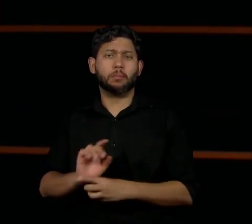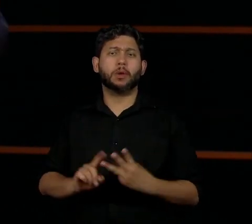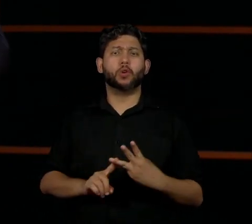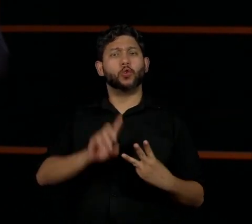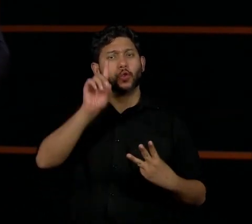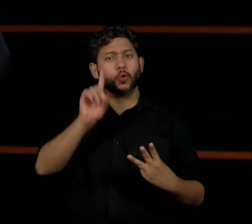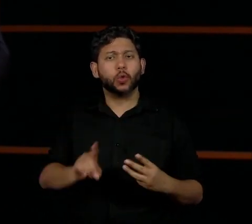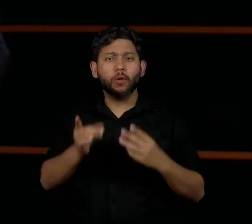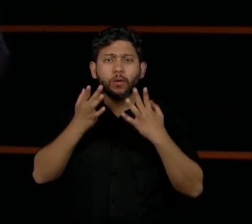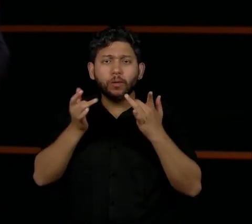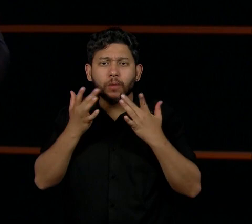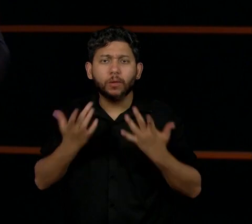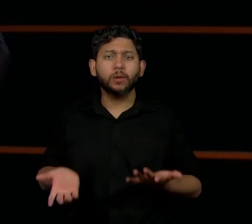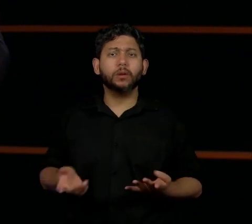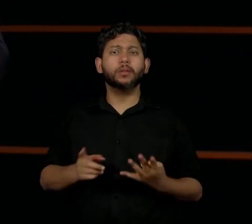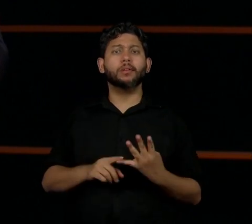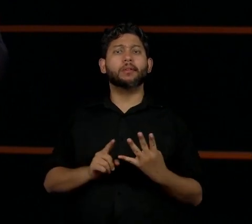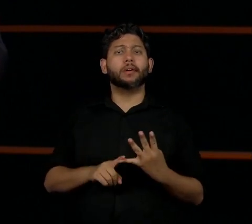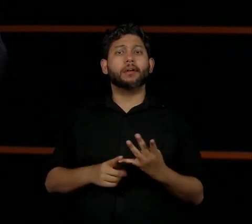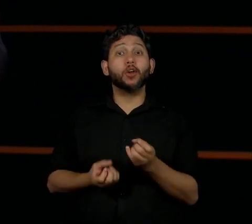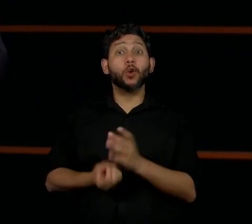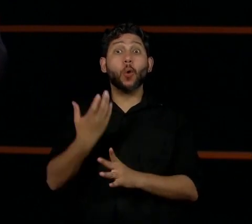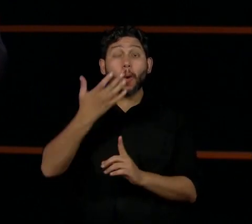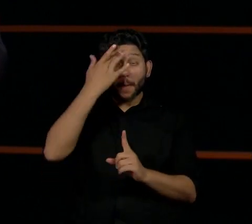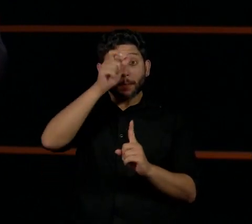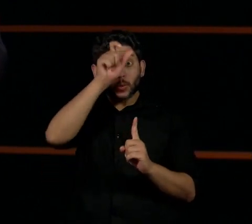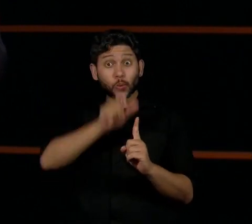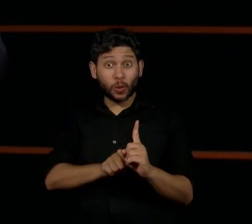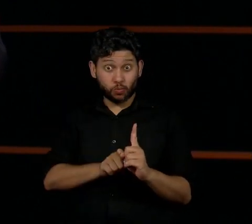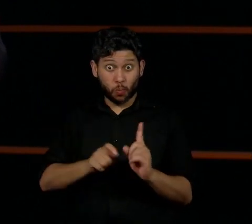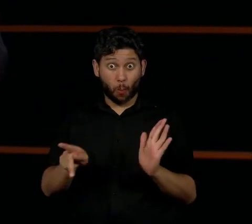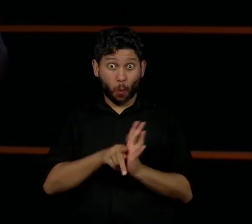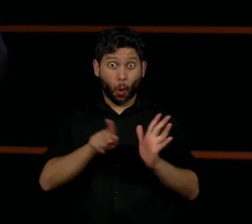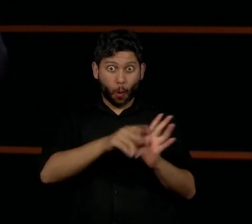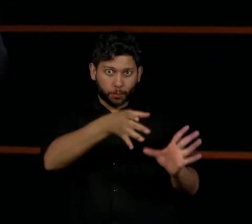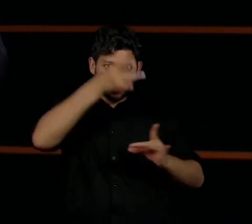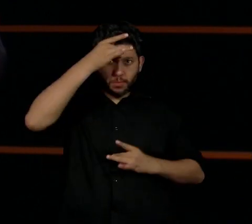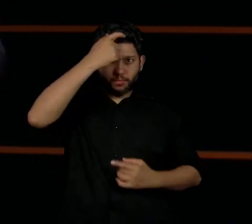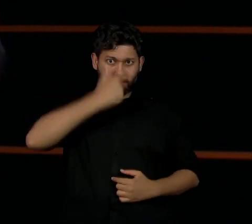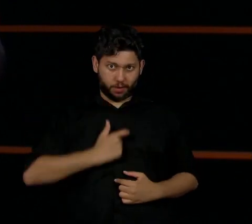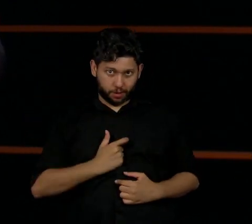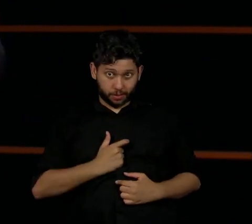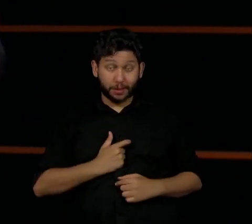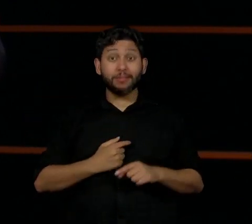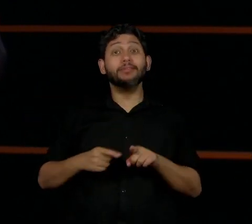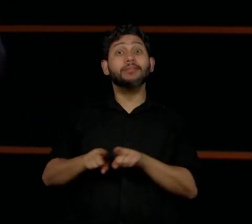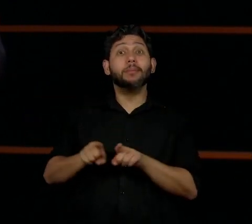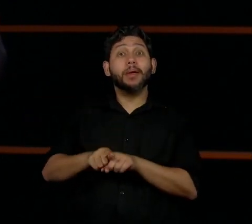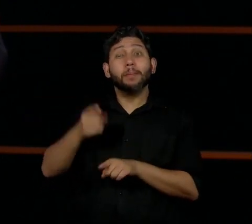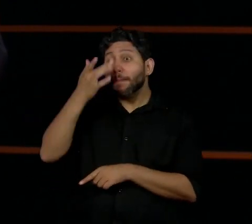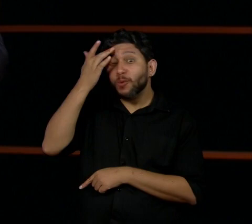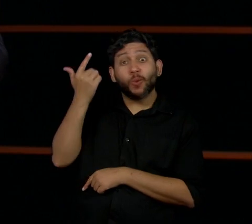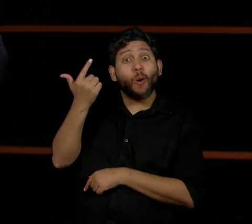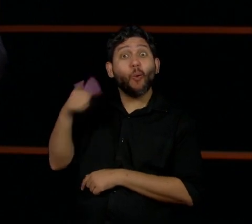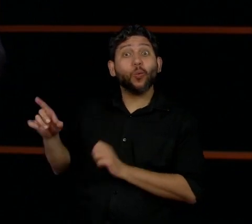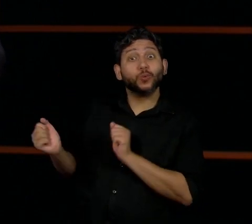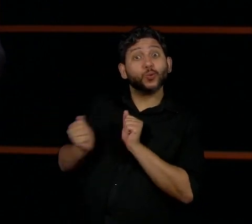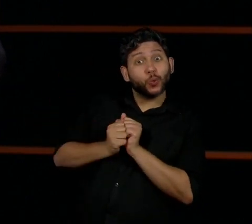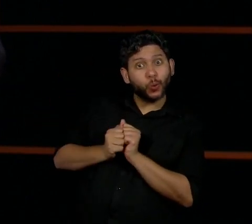teatrais, Chico Anísio criador de personagens próprios e do entorno de mais de 500